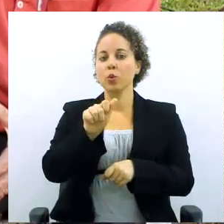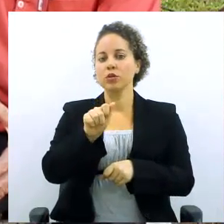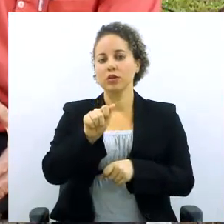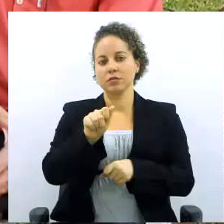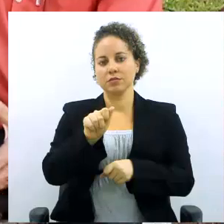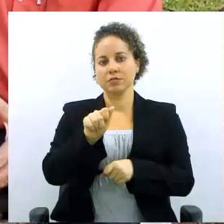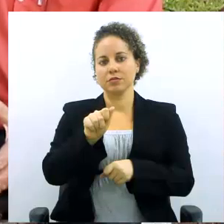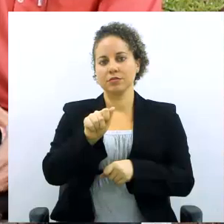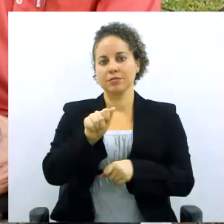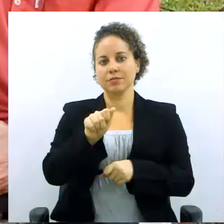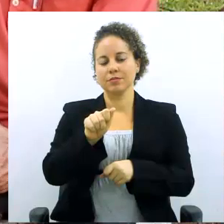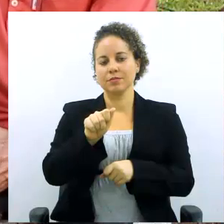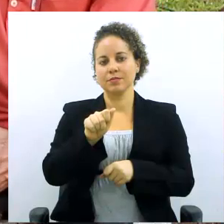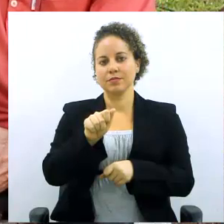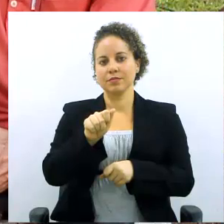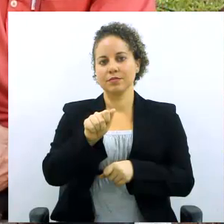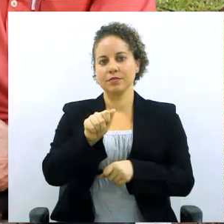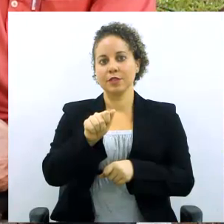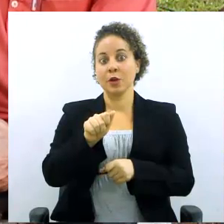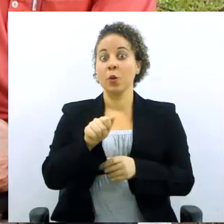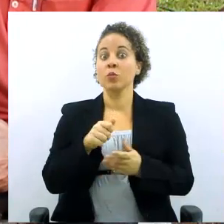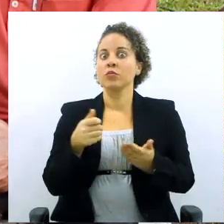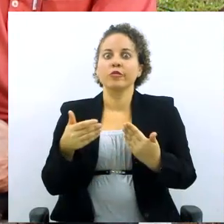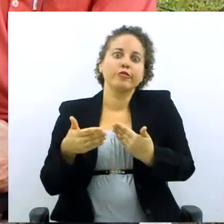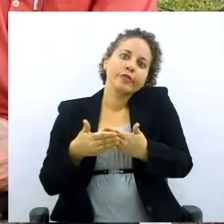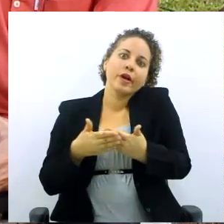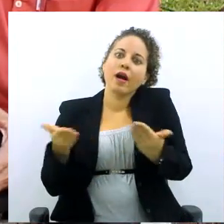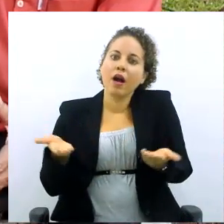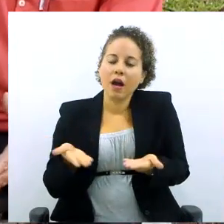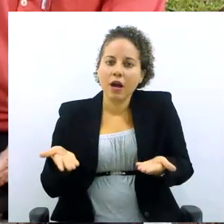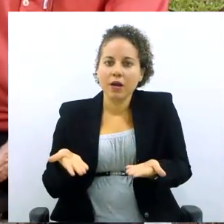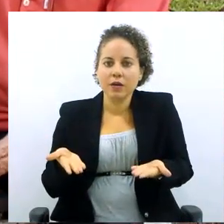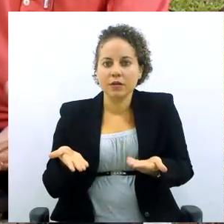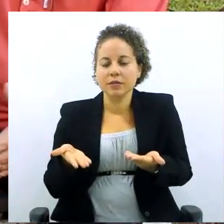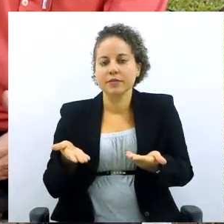Então, não é uma coisa tão recente, mas